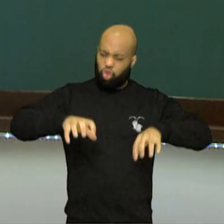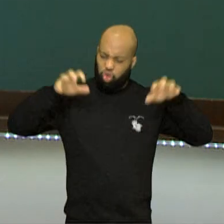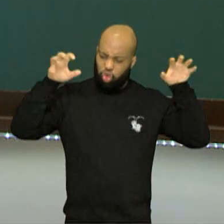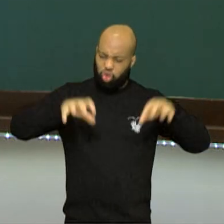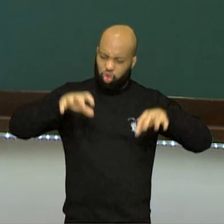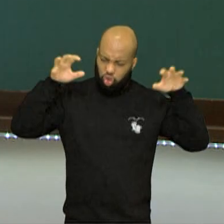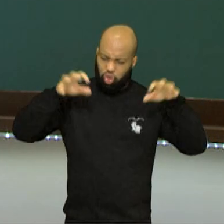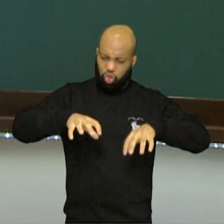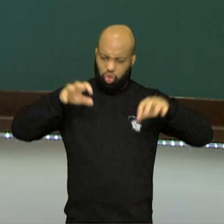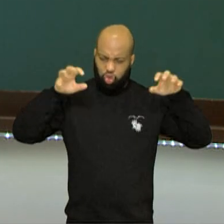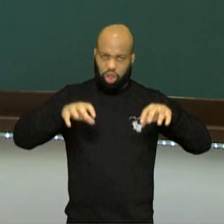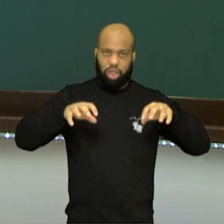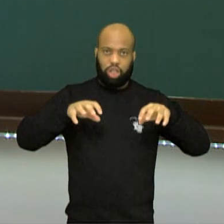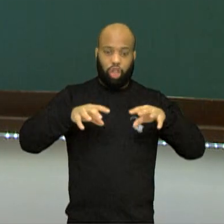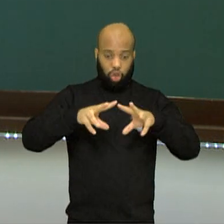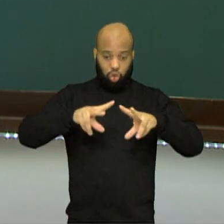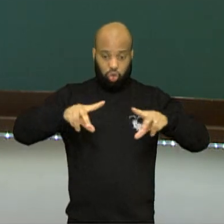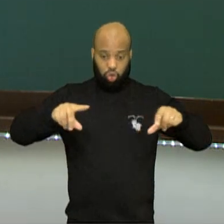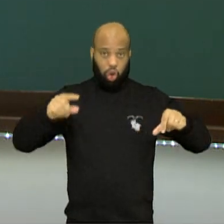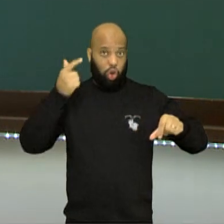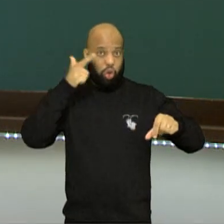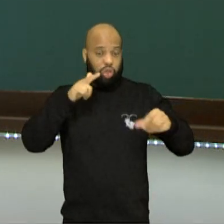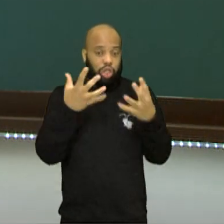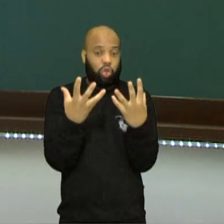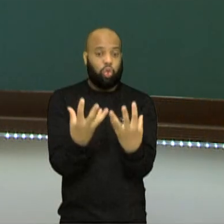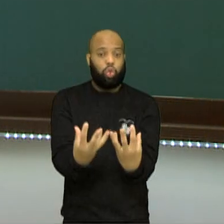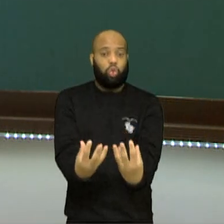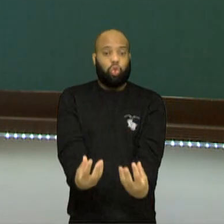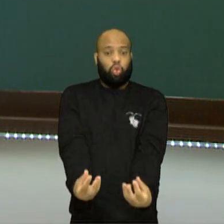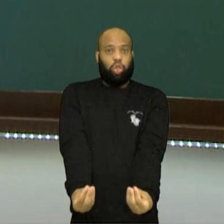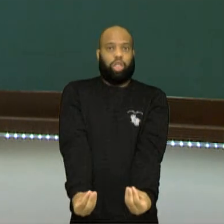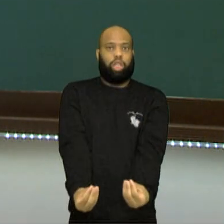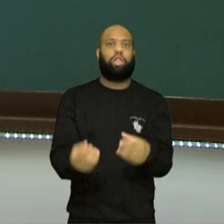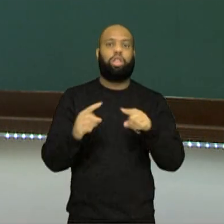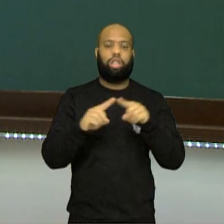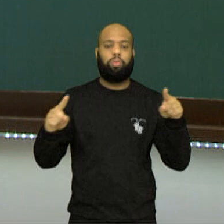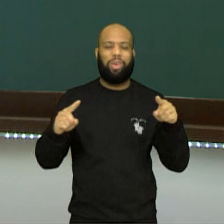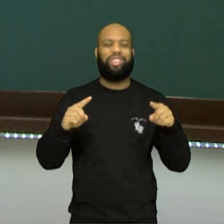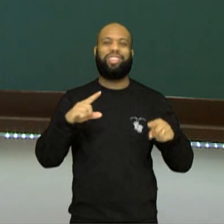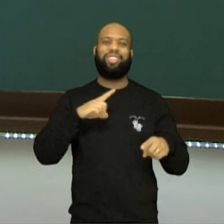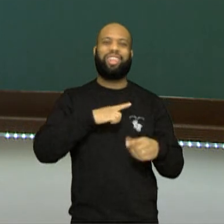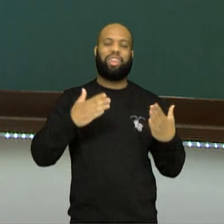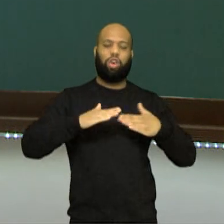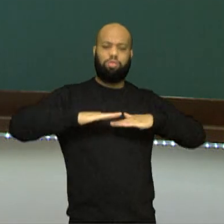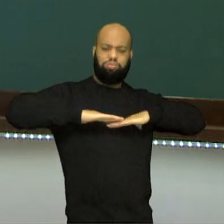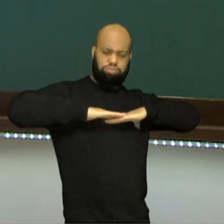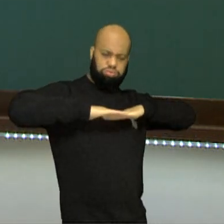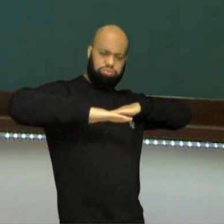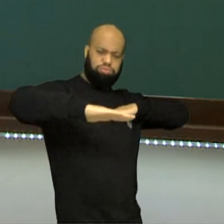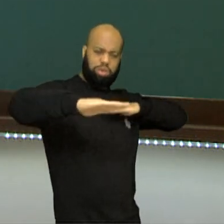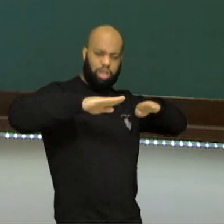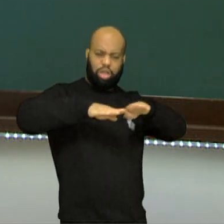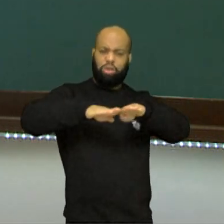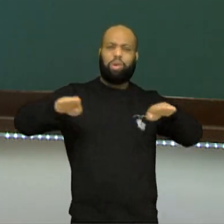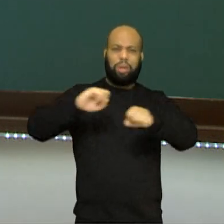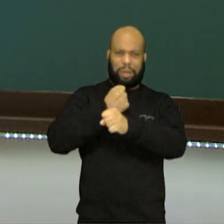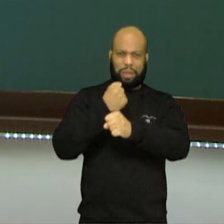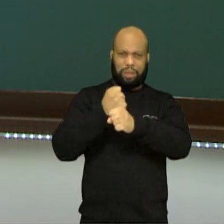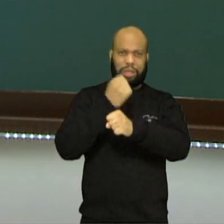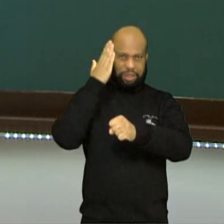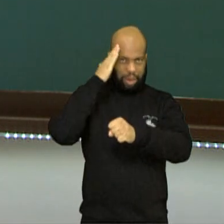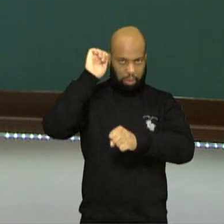intensidade, o solo absorveria. Como esse solo está impermeabilizado, cimento,